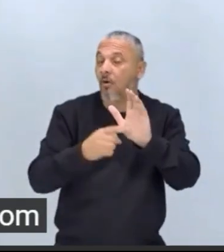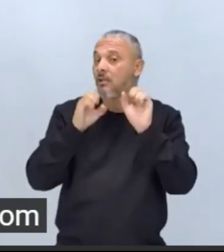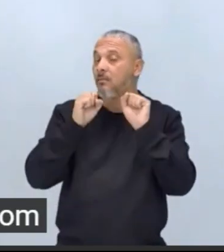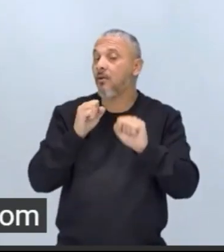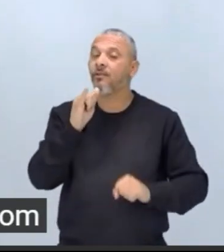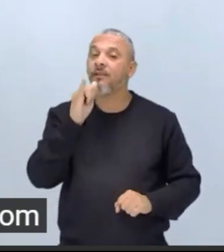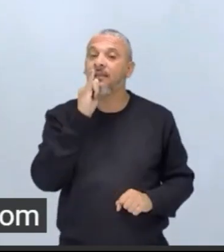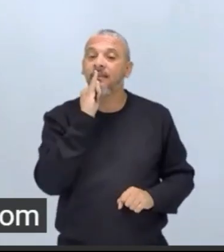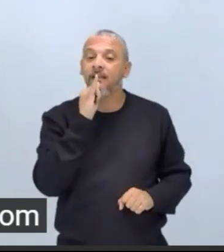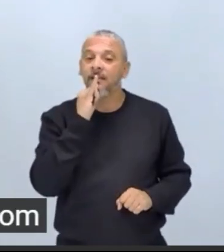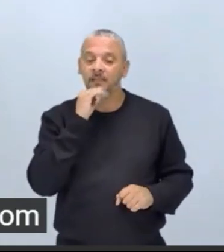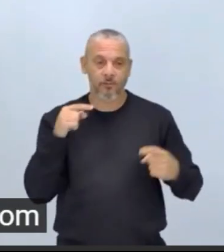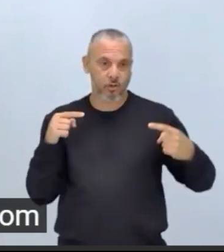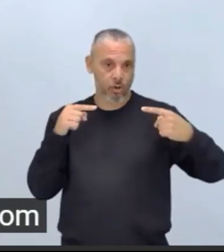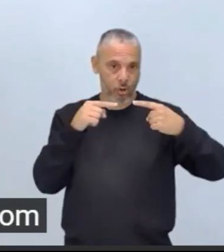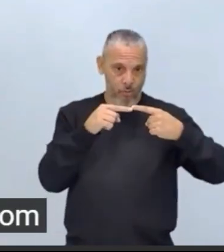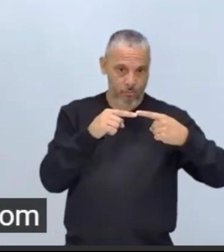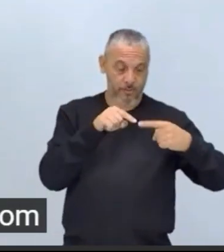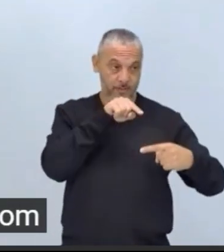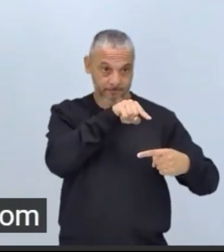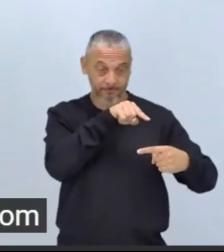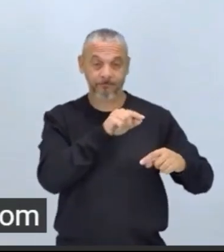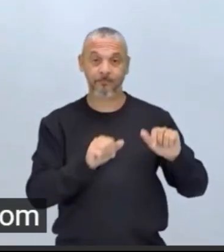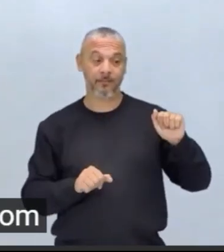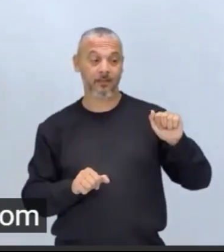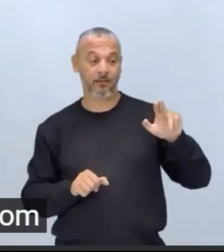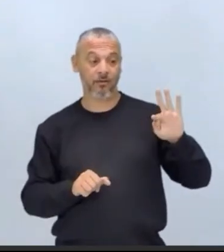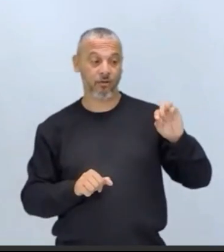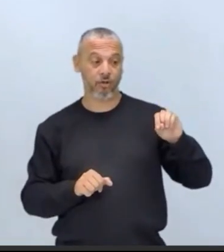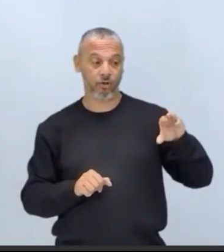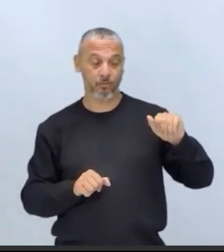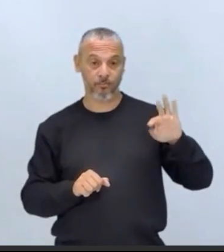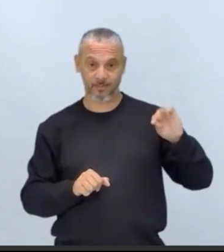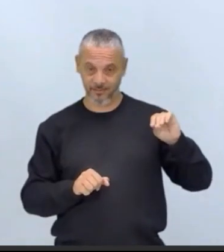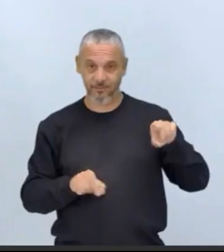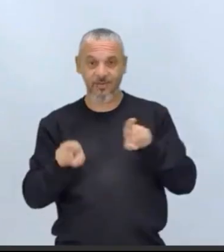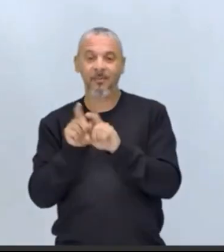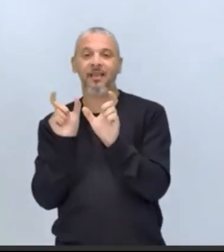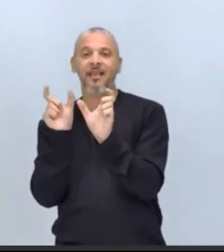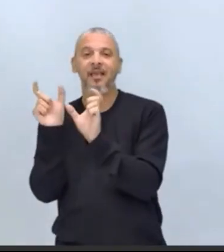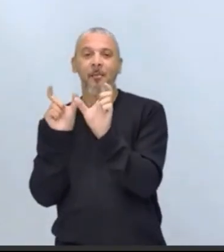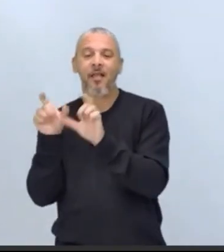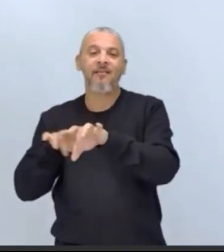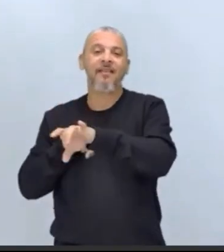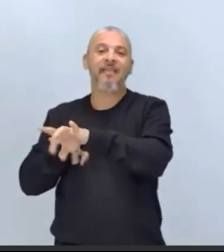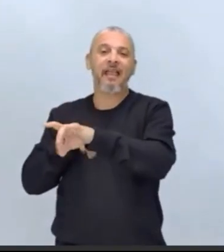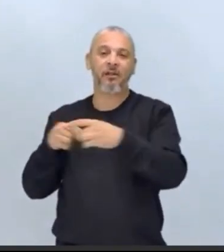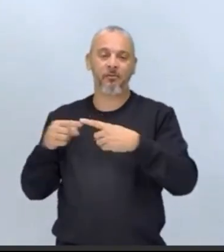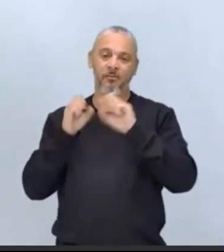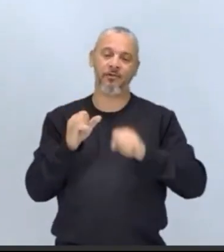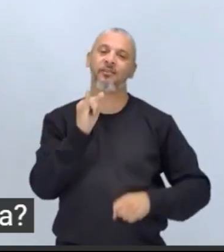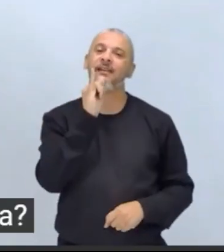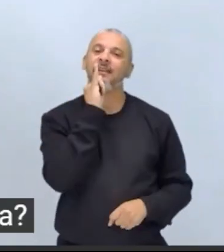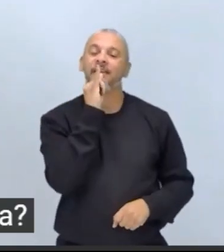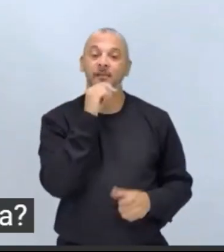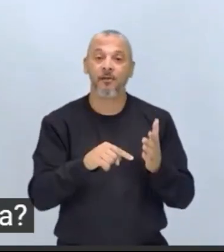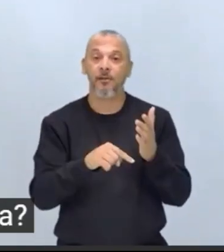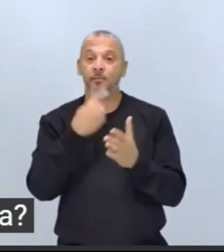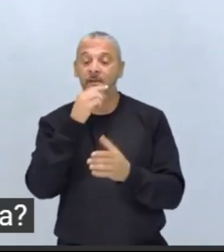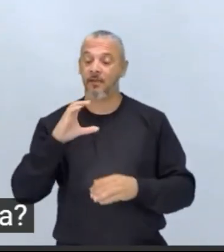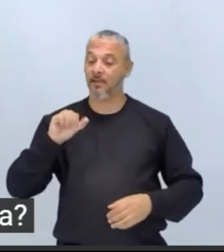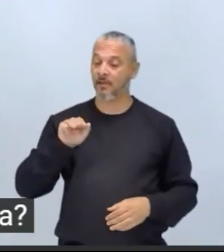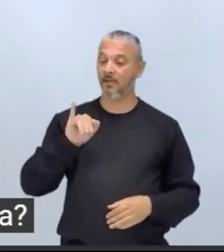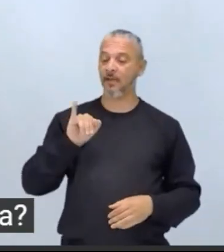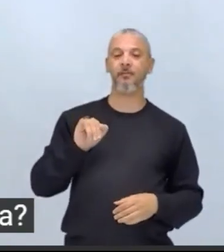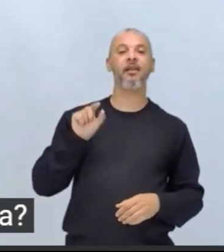também fazer uma ligação das partes do nosso autômato com o vocabulário técnico. Então, por exemplo, a primeira vez que eles vão falar em